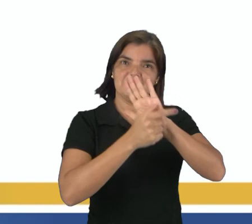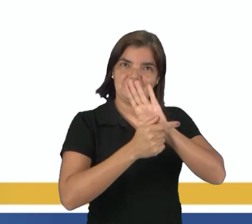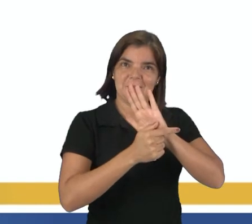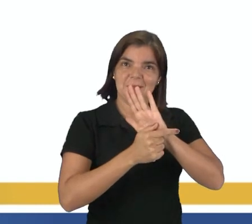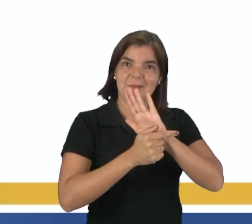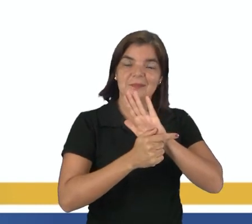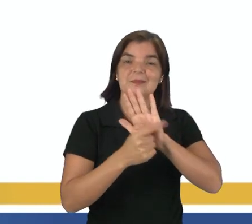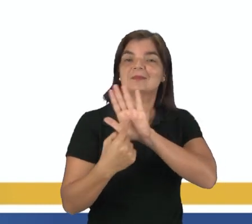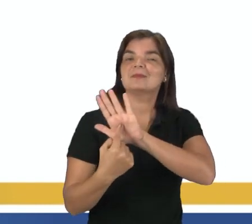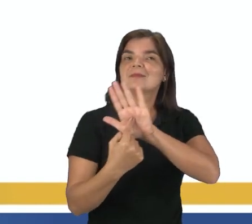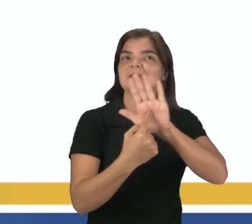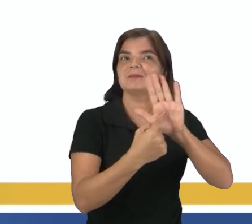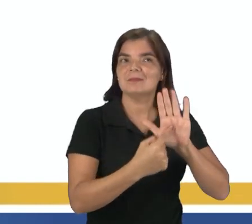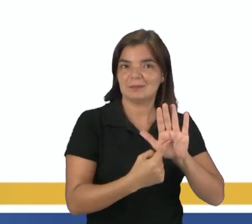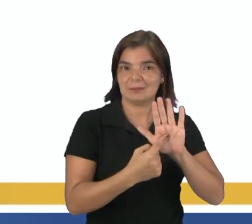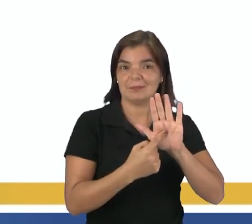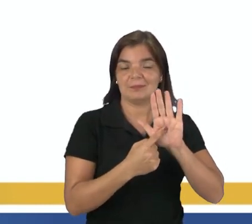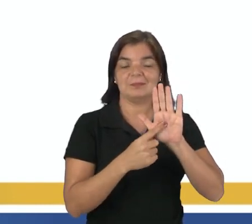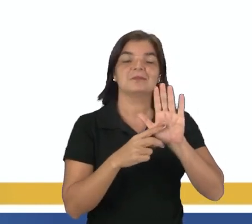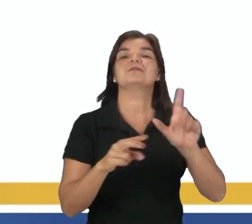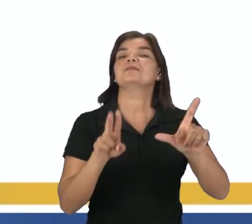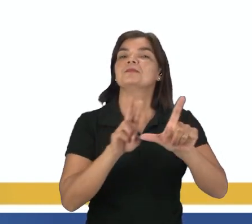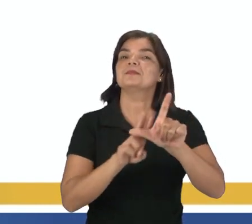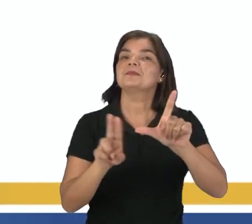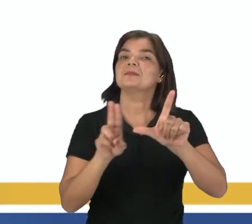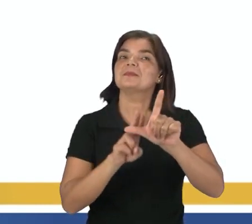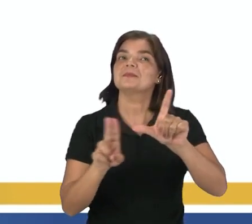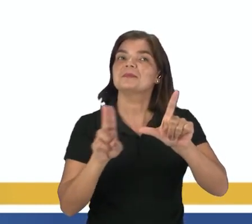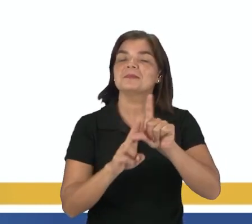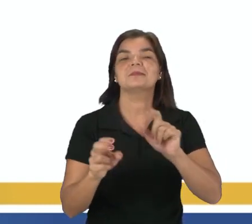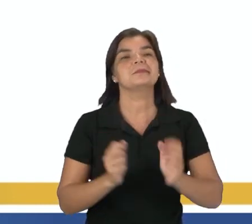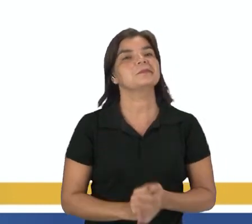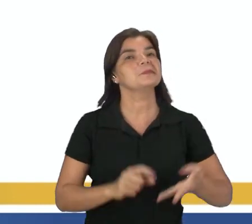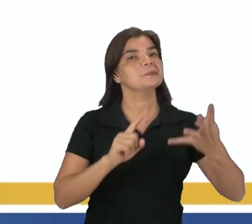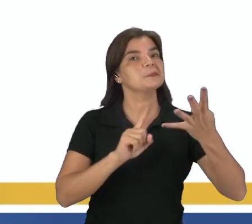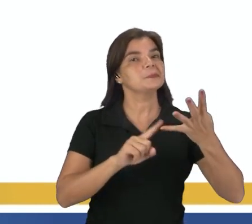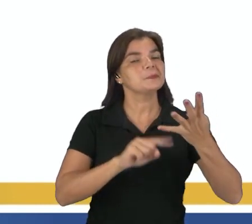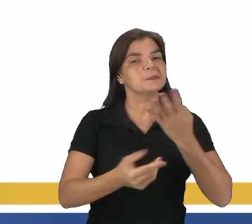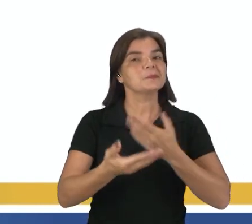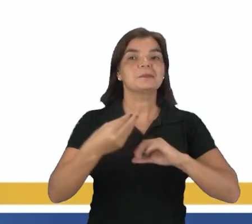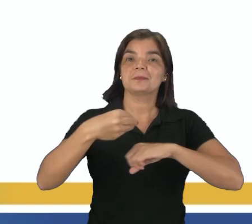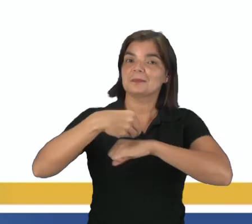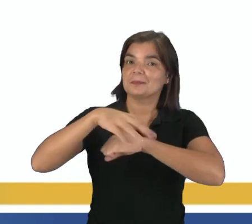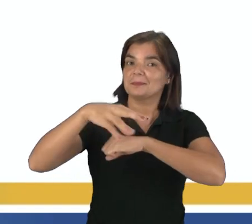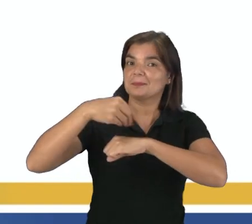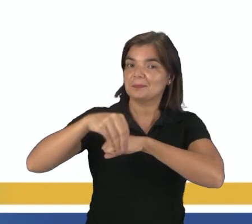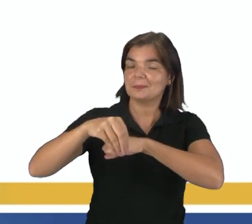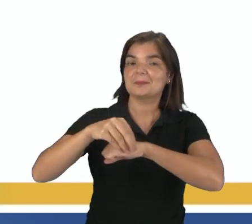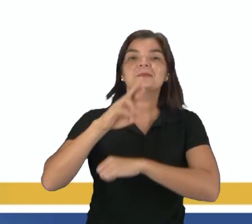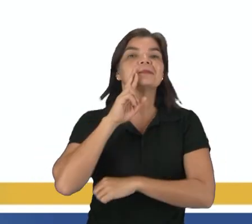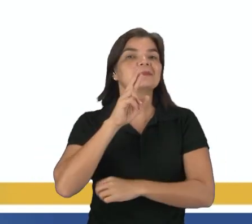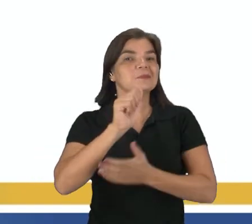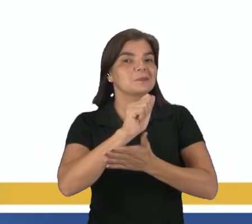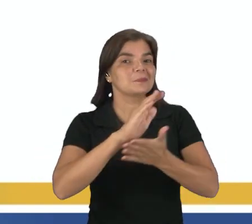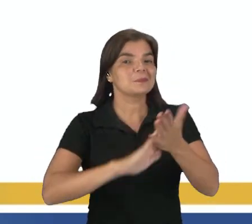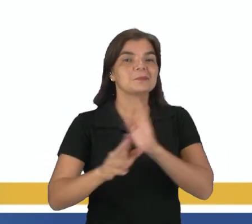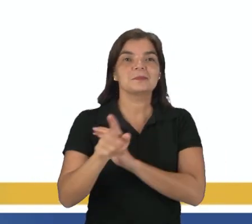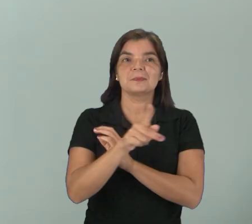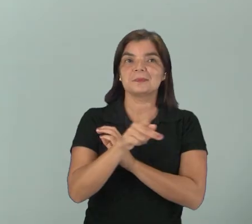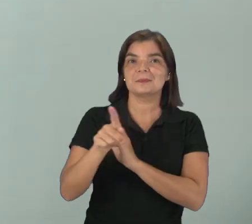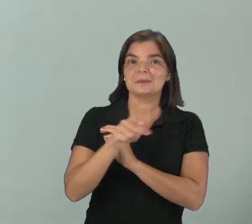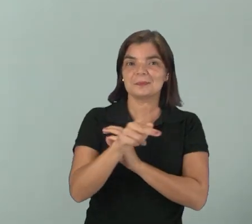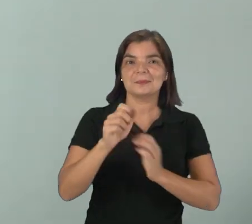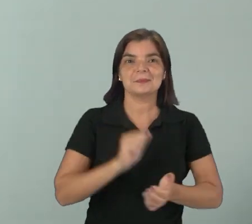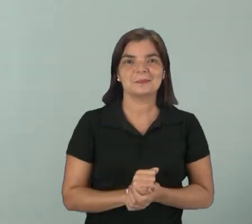fotográficos descritos e identificar ela com uma legenda. Por fim, você vai compartilhar o resultado da atividade com seu